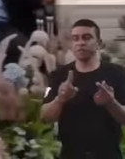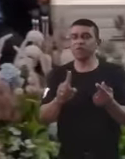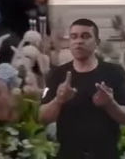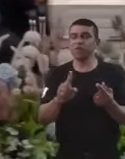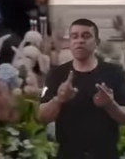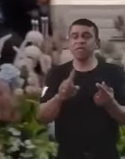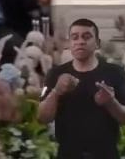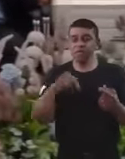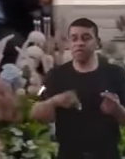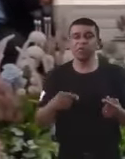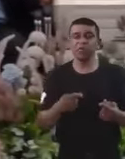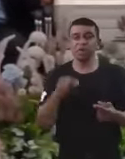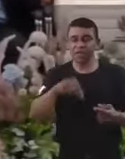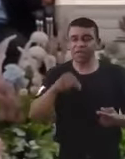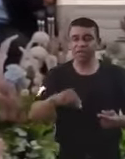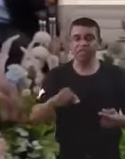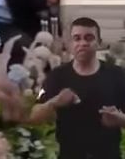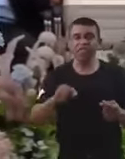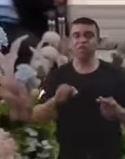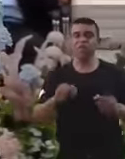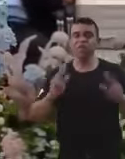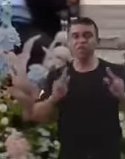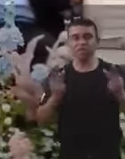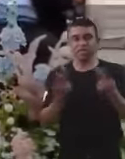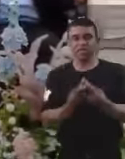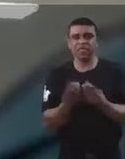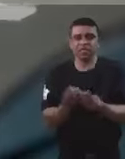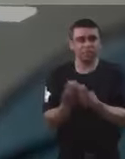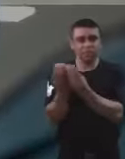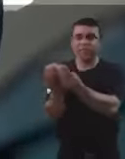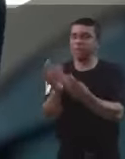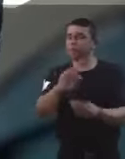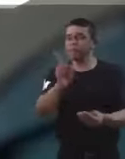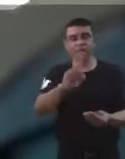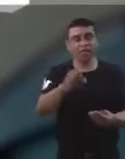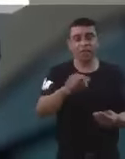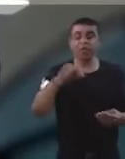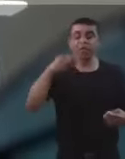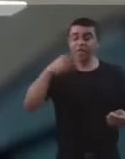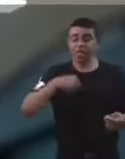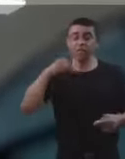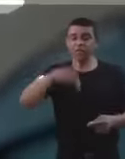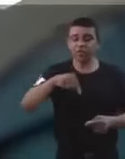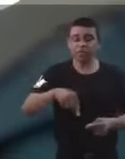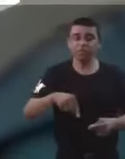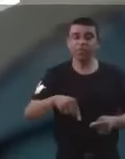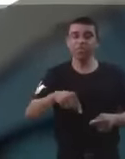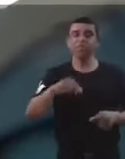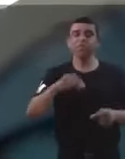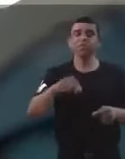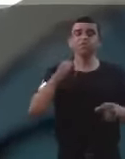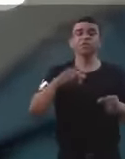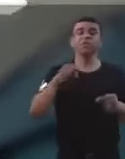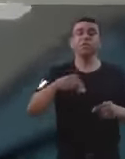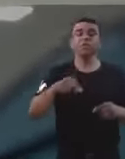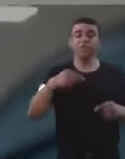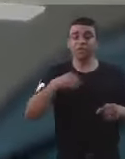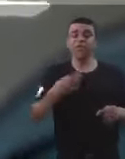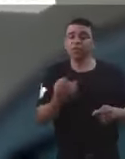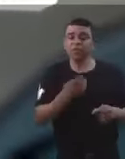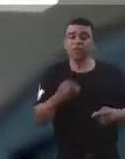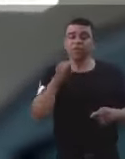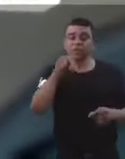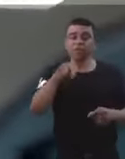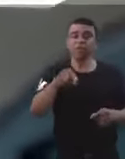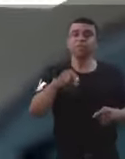garantir vida eterna. Aquele não era um desejo lícito. E todo desejo ilícito nasce